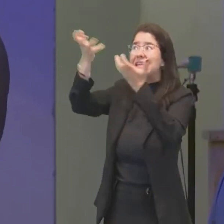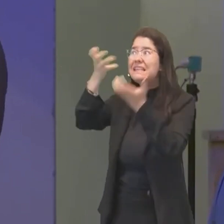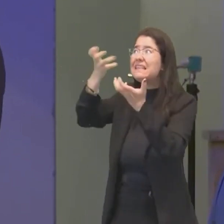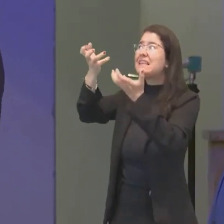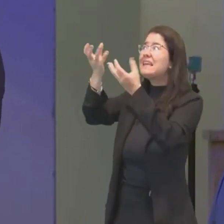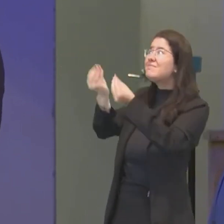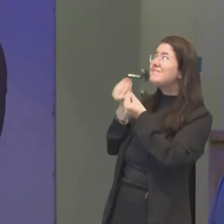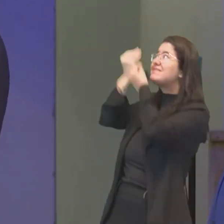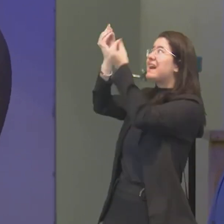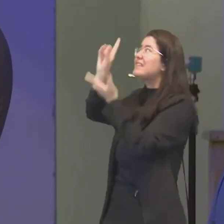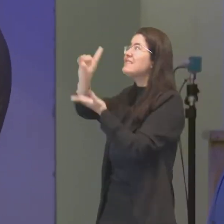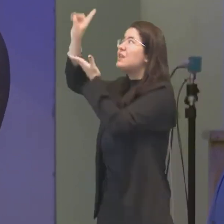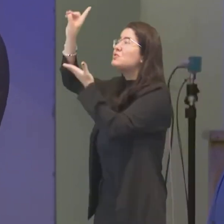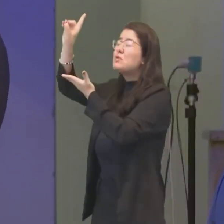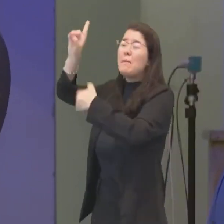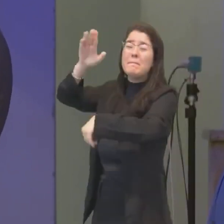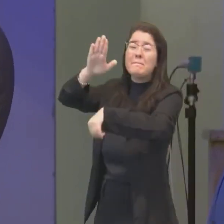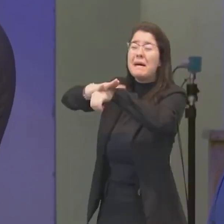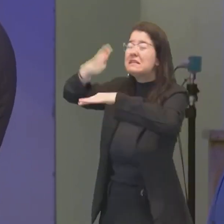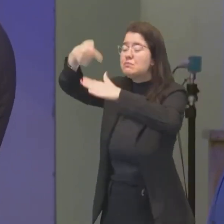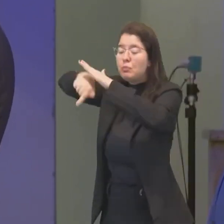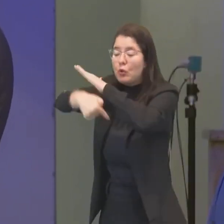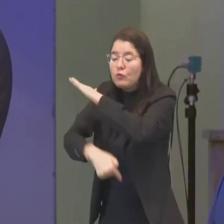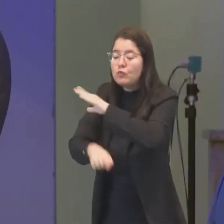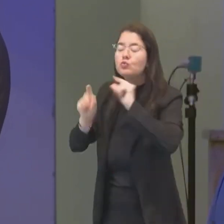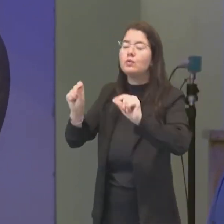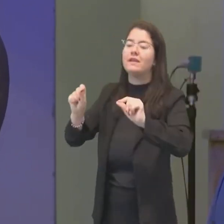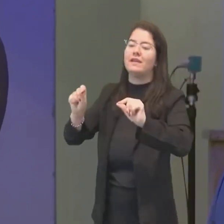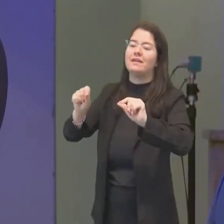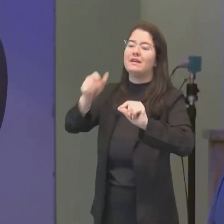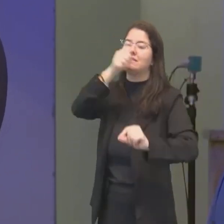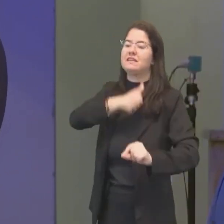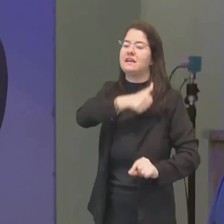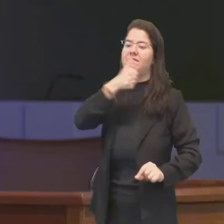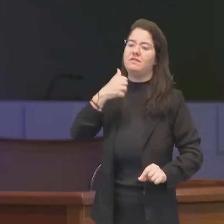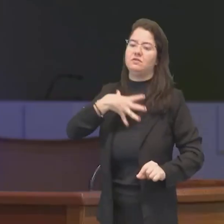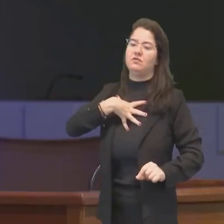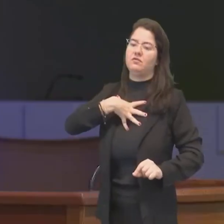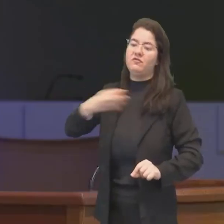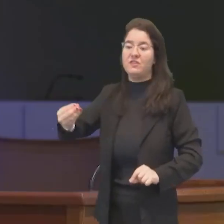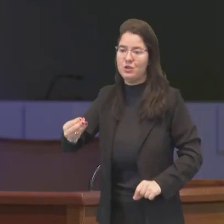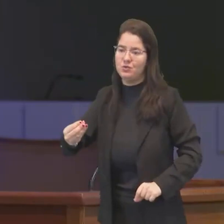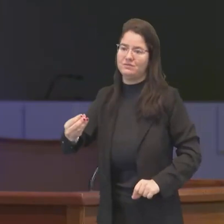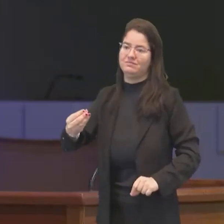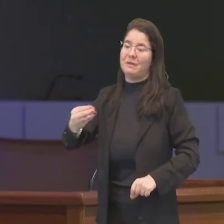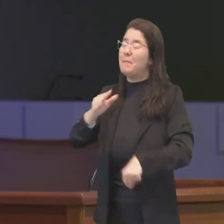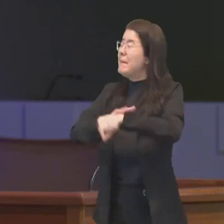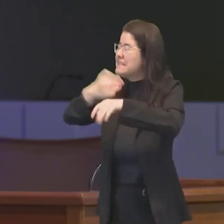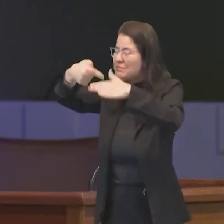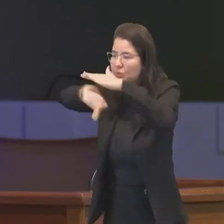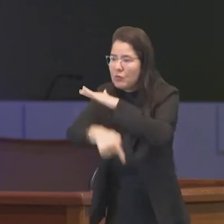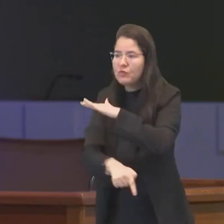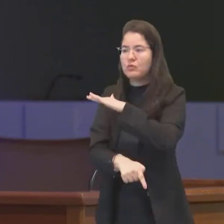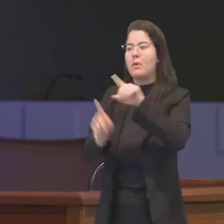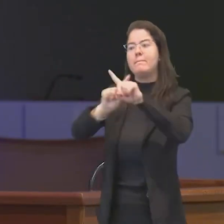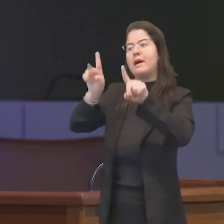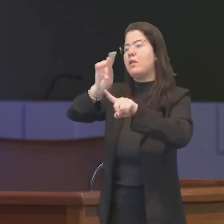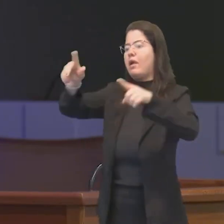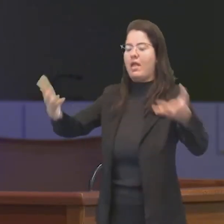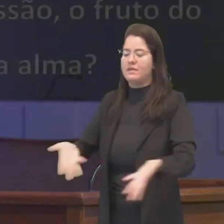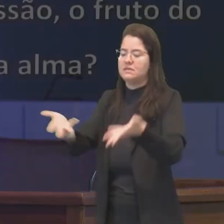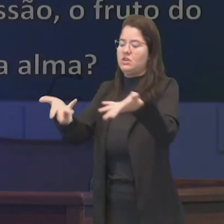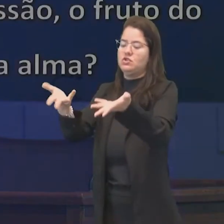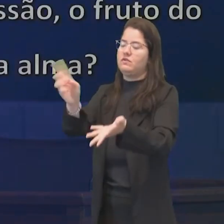oferecer alguma coisa? Ele coloca o seu filho primogênito em sacrifício. Ele diz assim: darei o meu primogênito pela